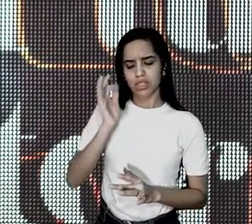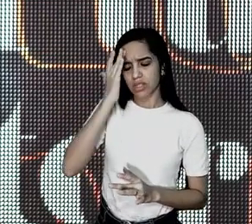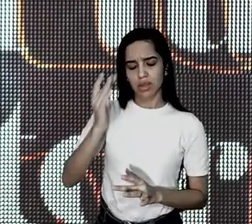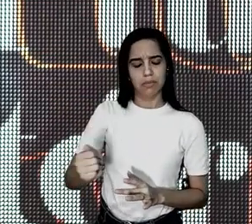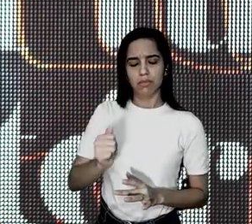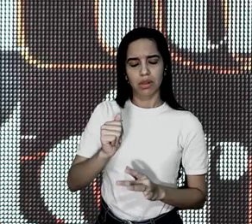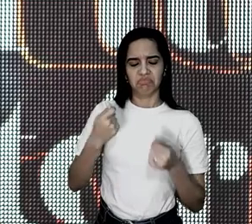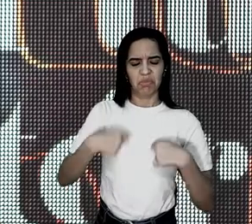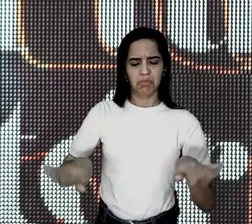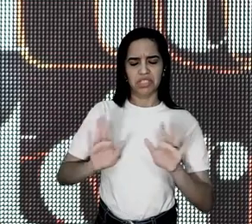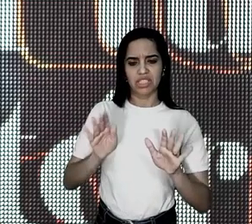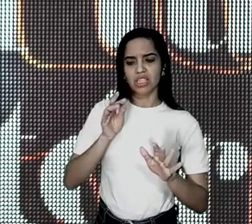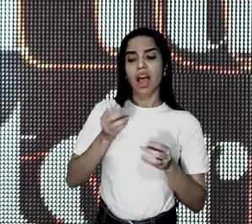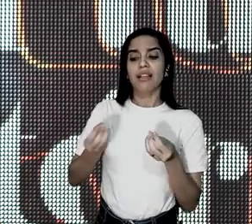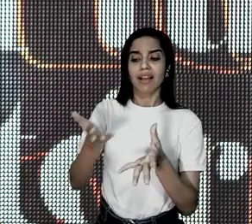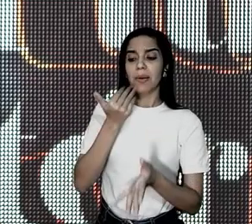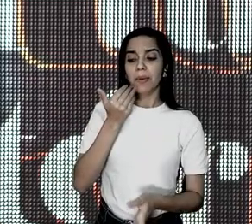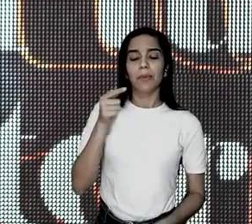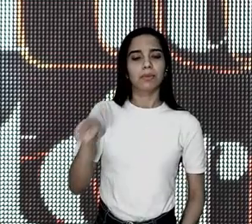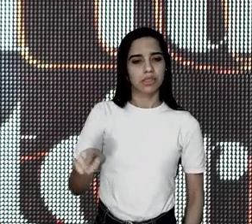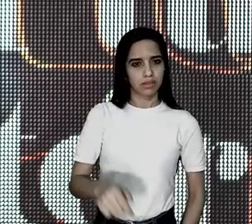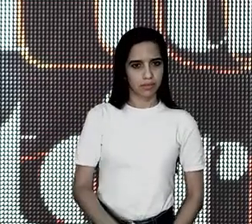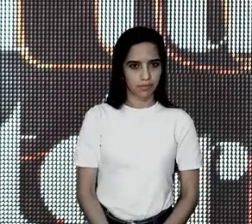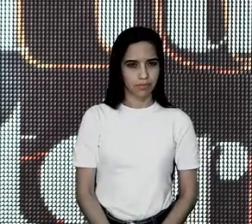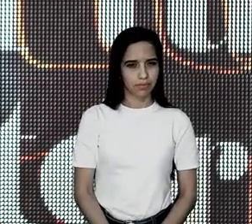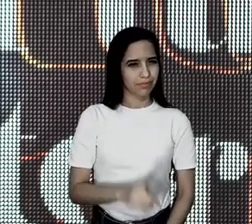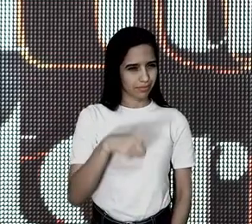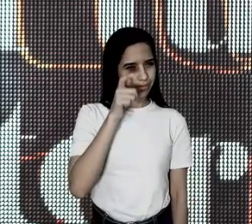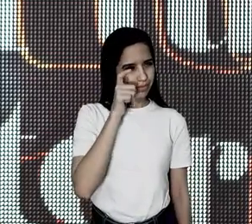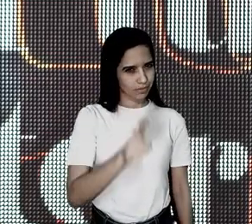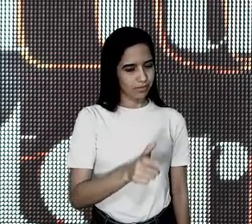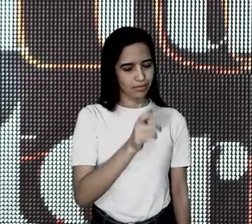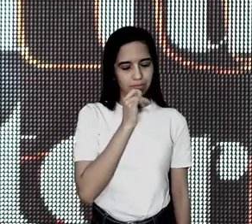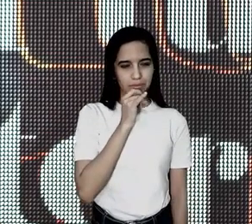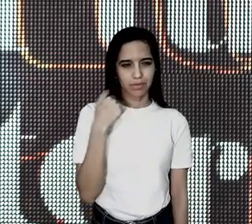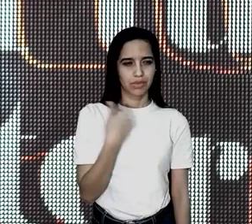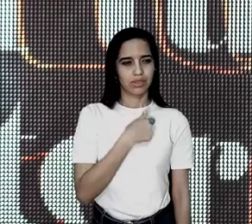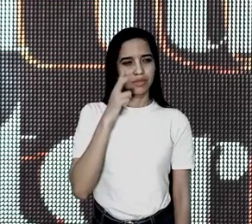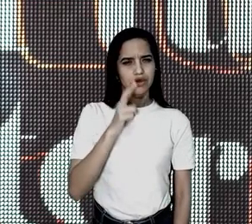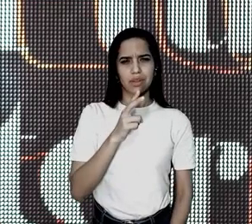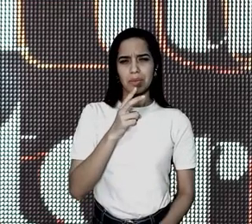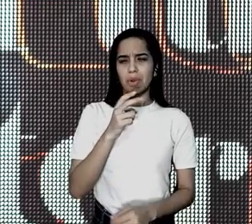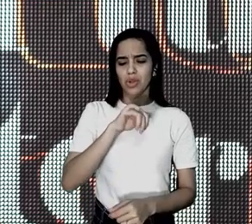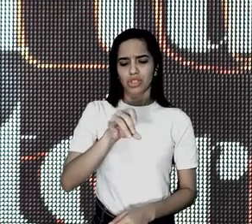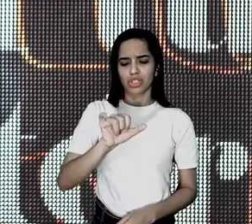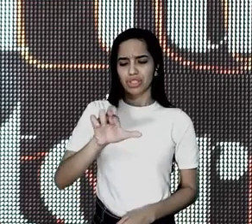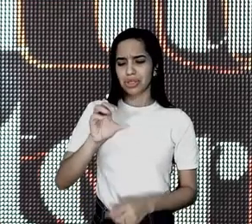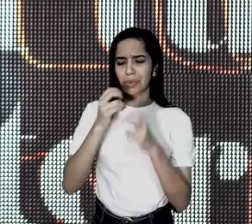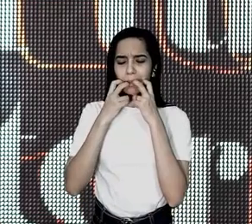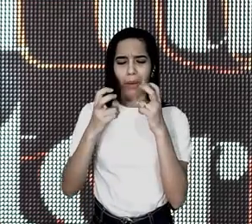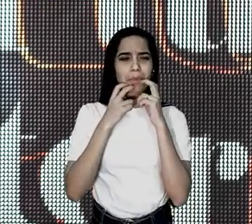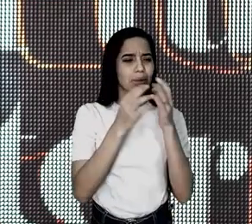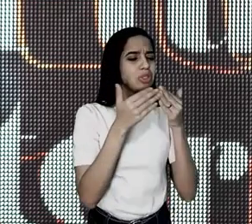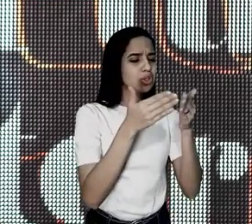e mandou que dessem de comer a menina. É interessante que a gente vê aqui Jairo clamando por Jesus, e ele